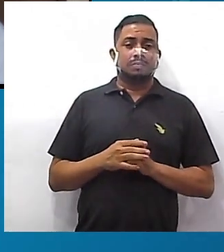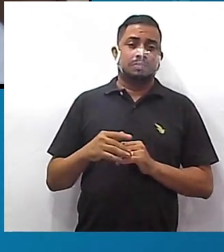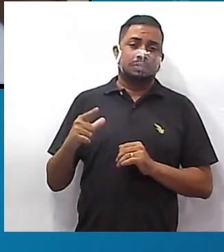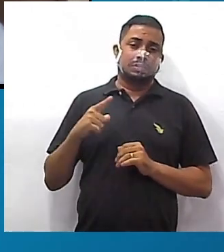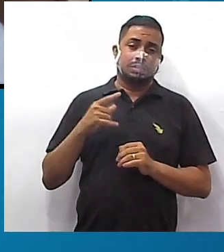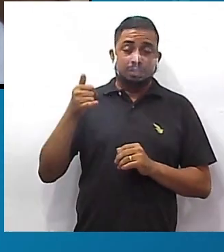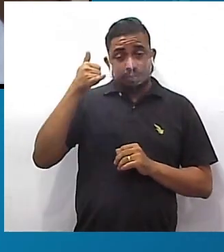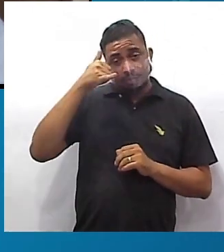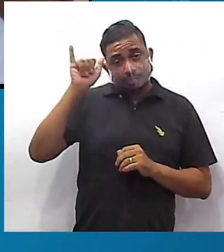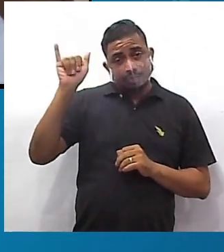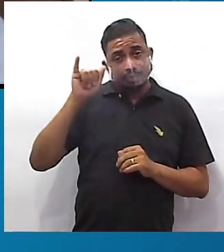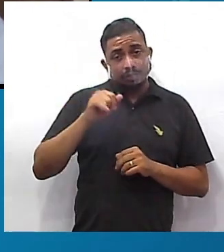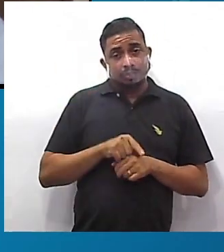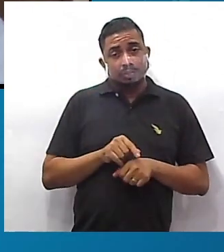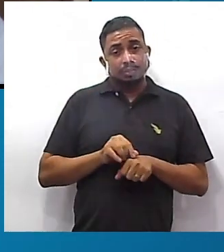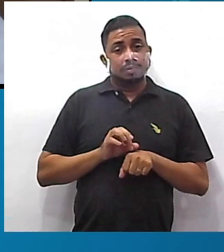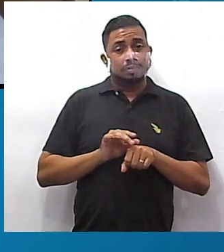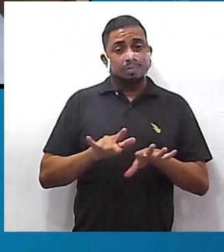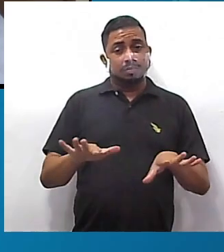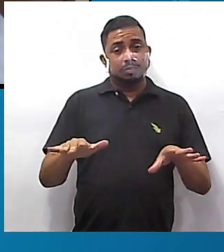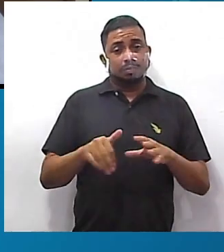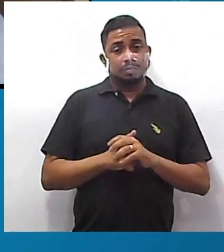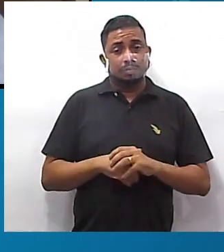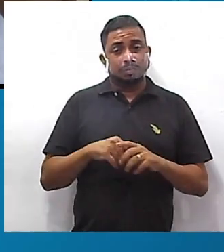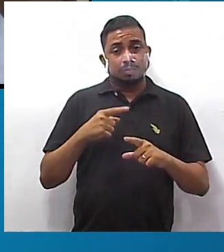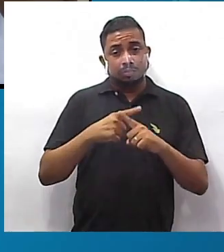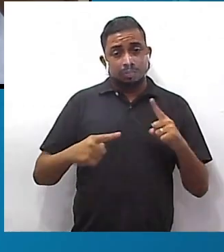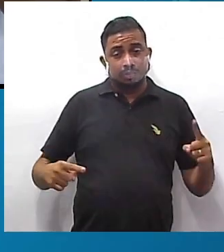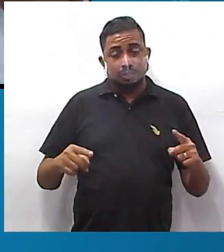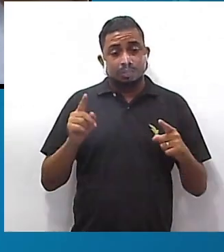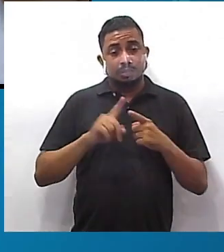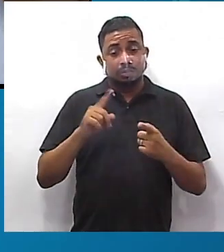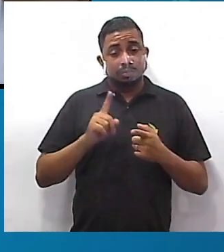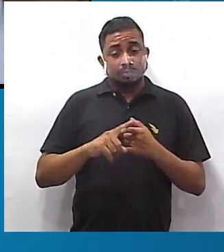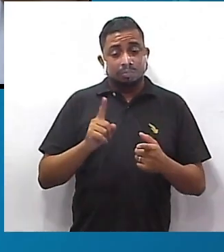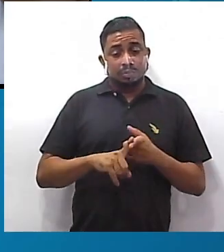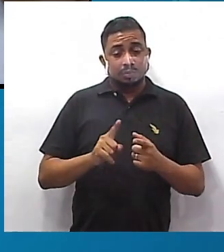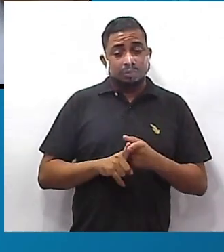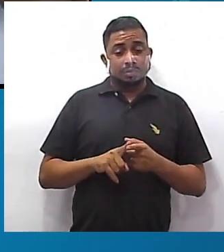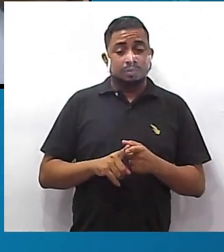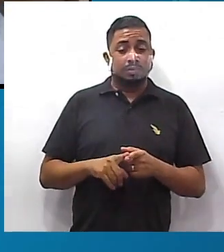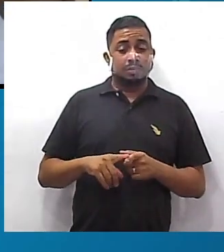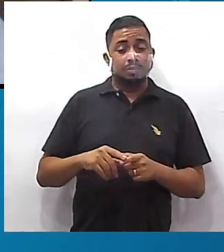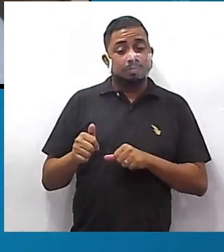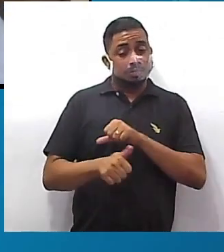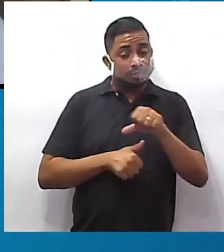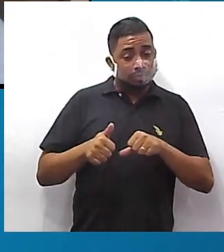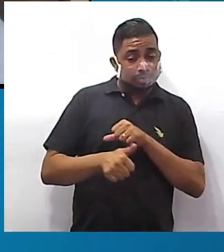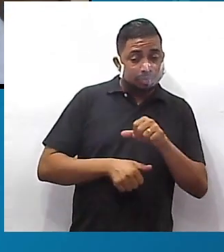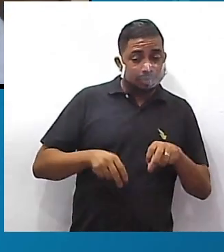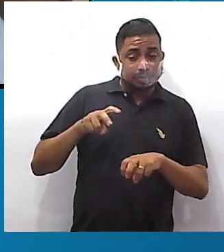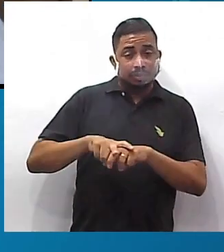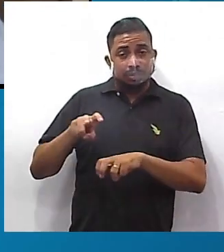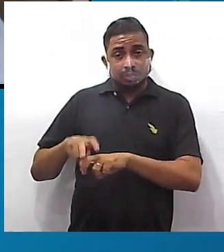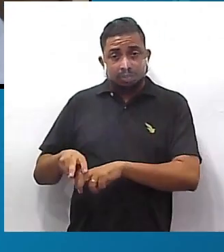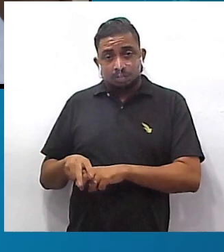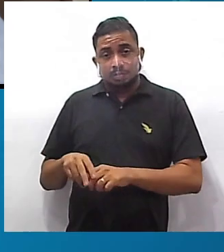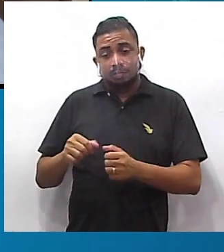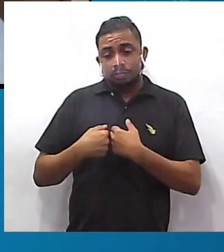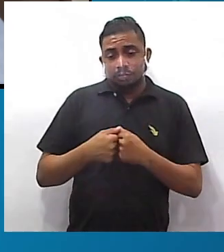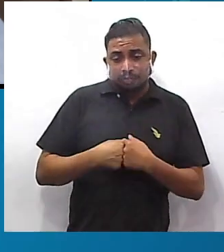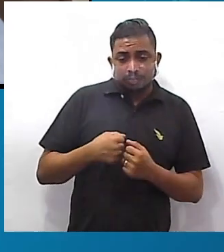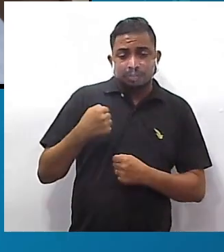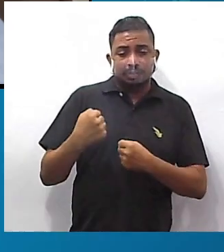esse tipo de contaminação cruzada. Tá? Alternância dos assentamentos nos coletivos, ônibus, carros